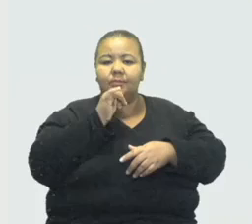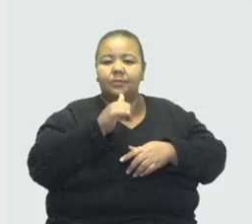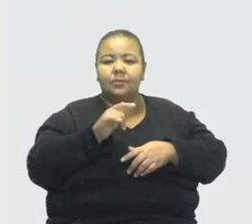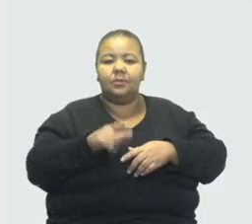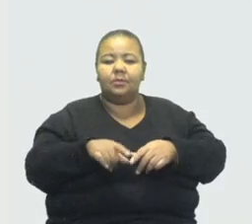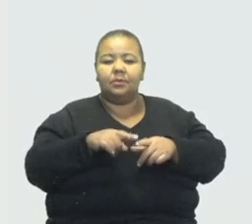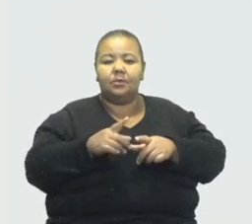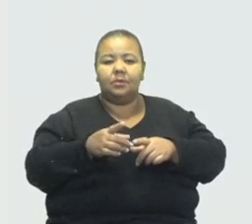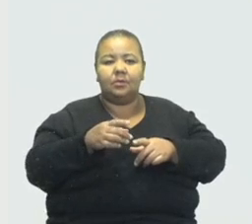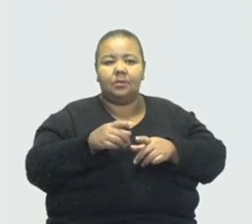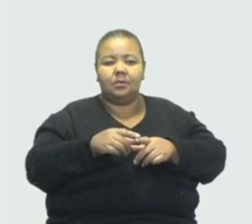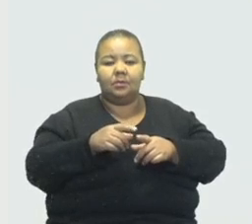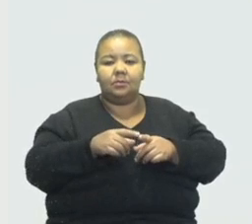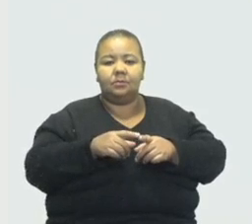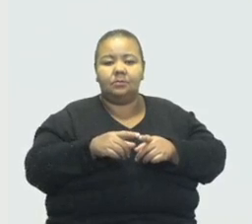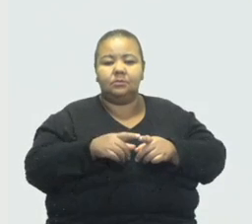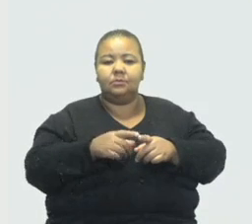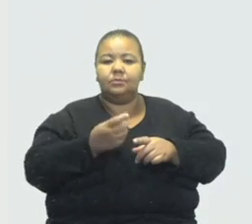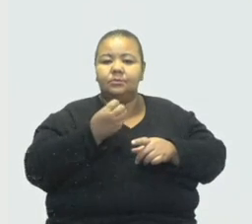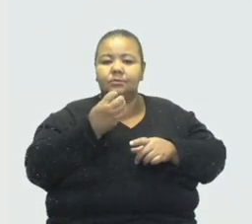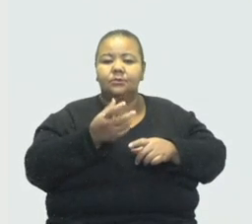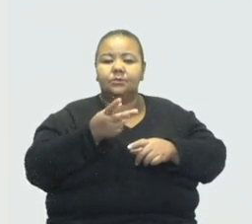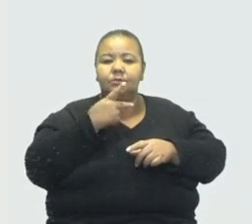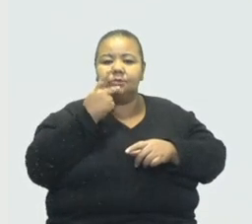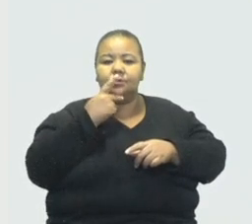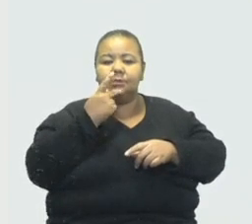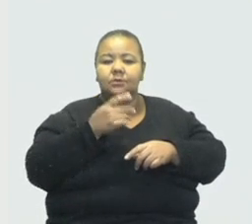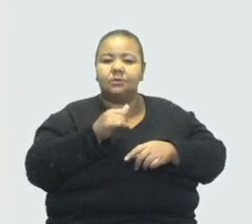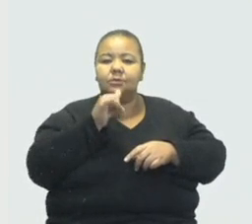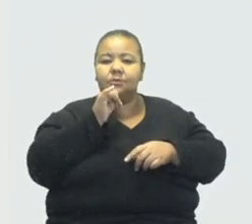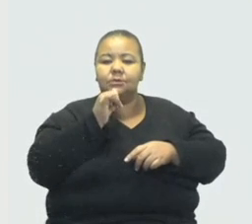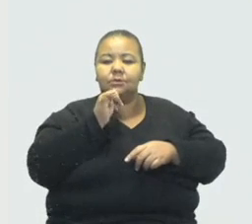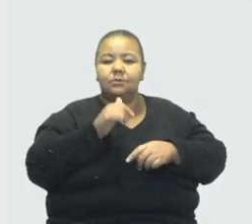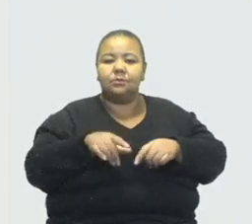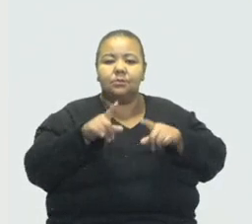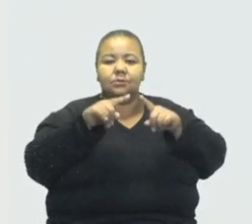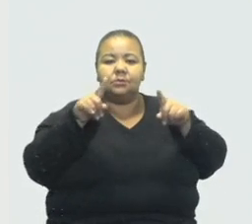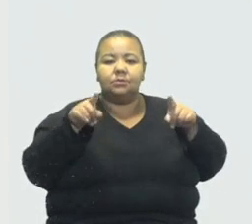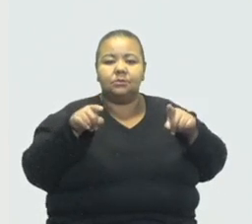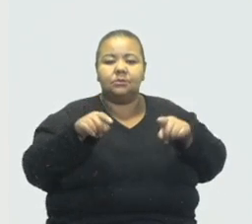matrizes quadradas. Vale ressaltar, por exemplo, que uma matriz quadrada,